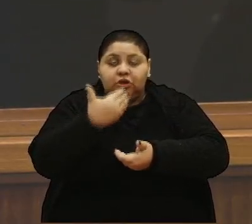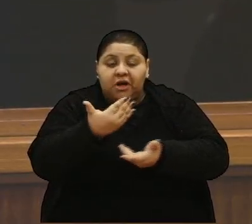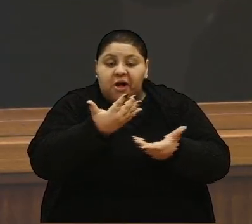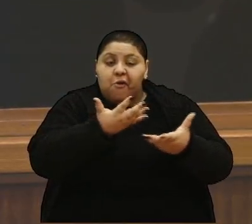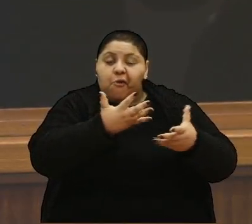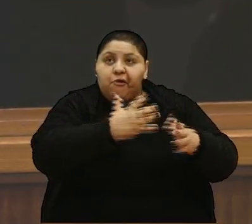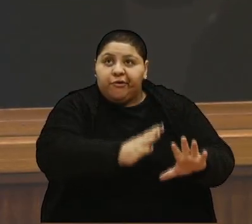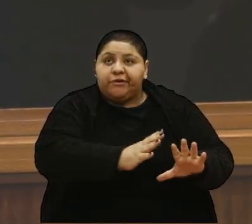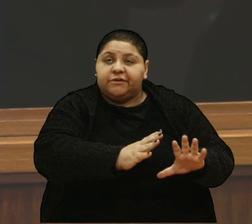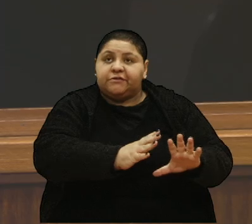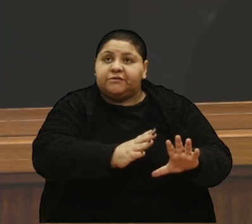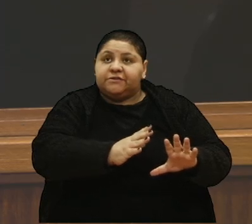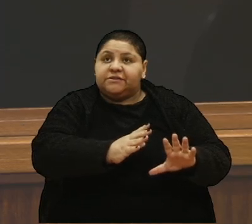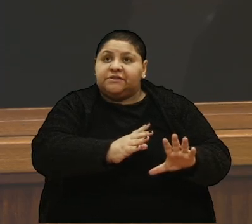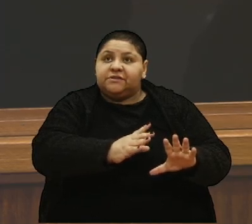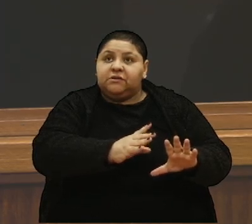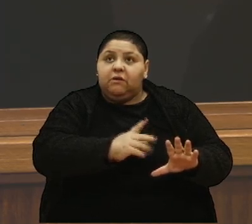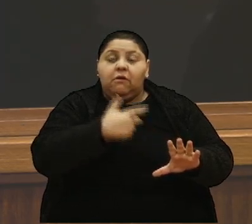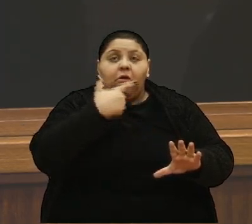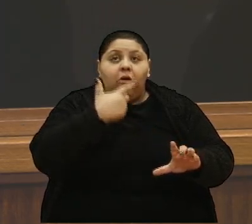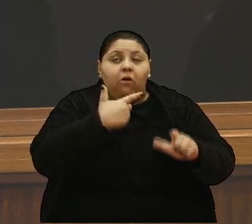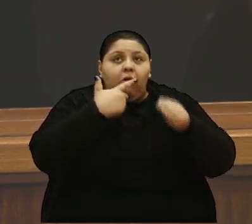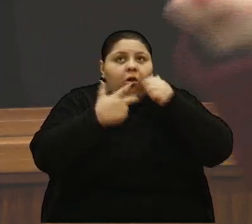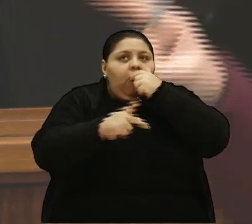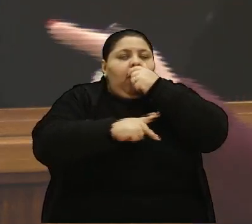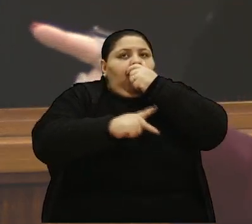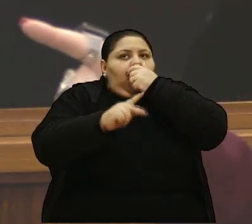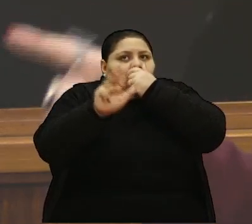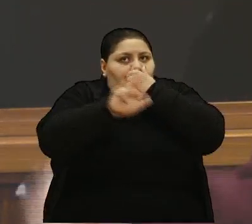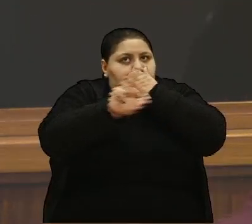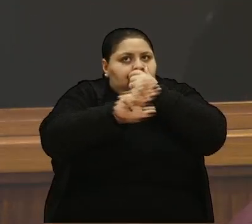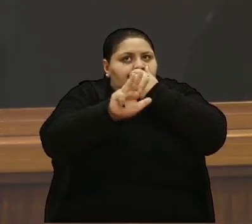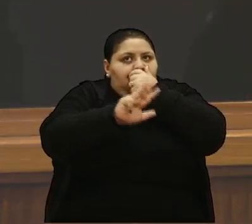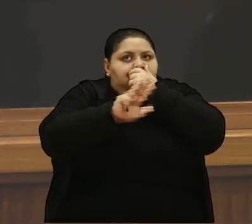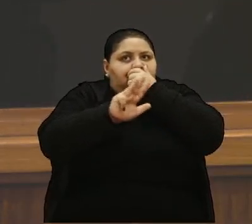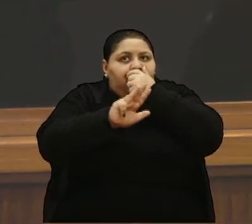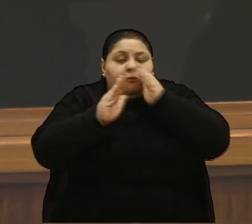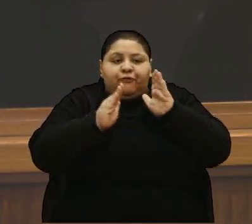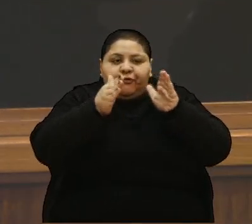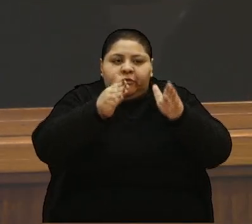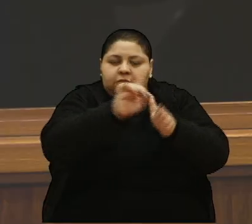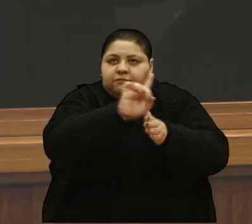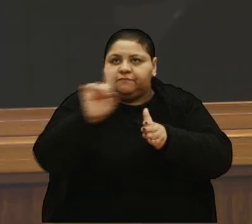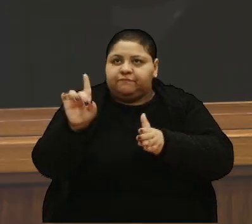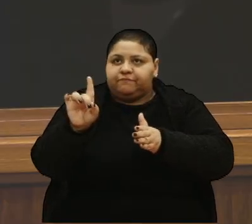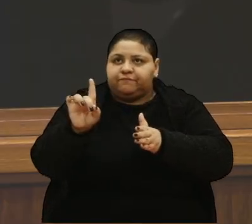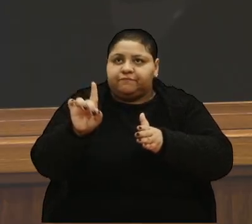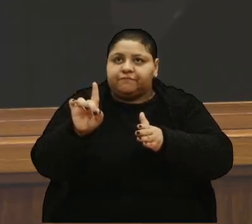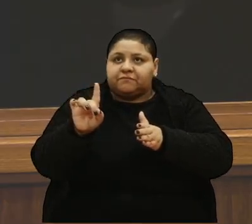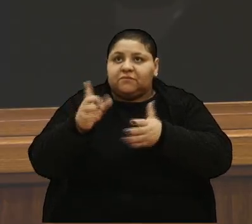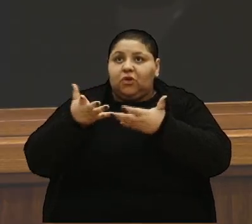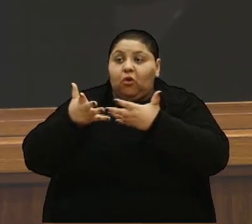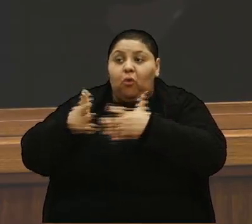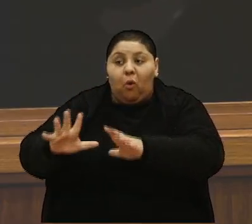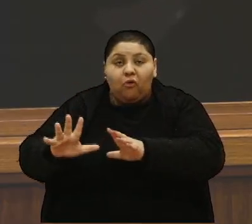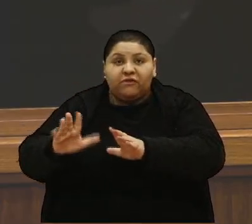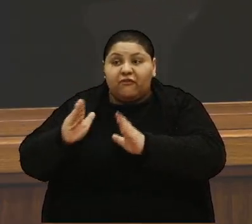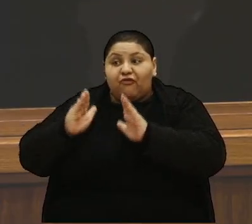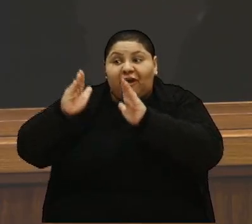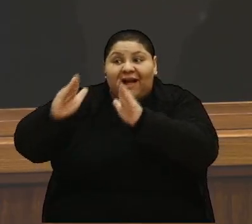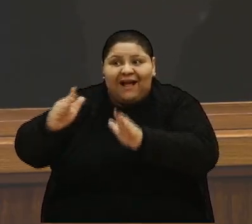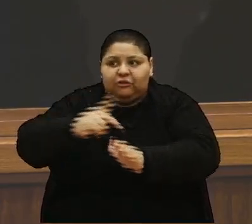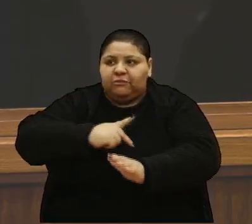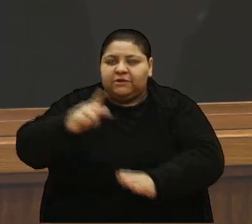repúdio àquela fala específica do presidente Lula, e não em repúdio ao